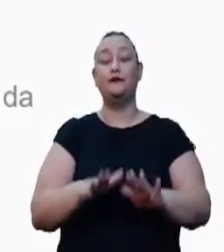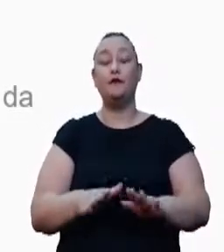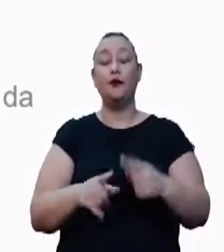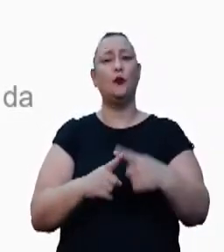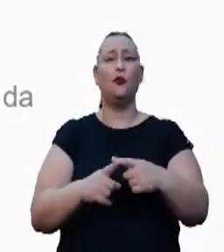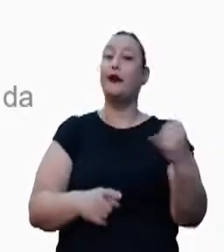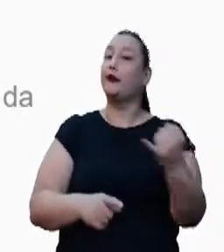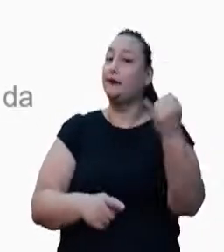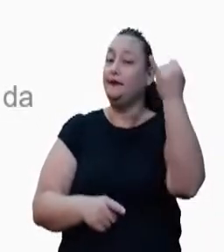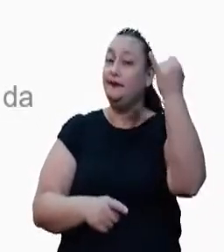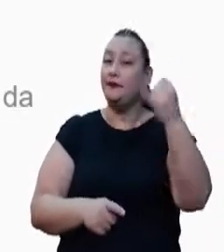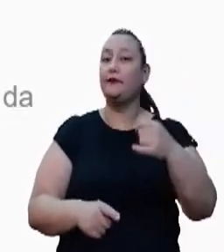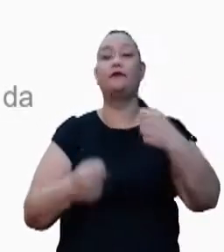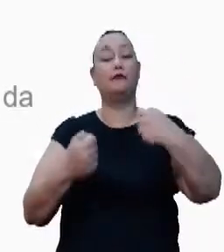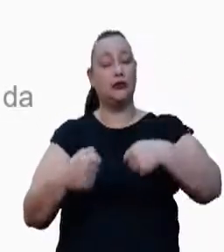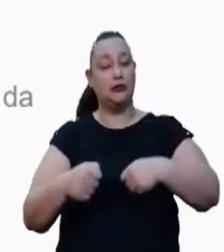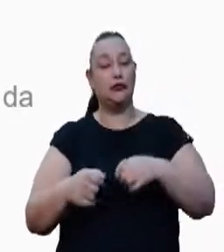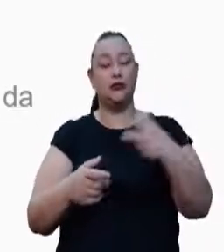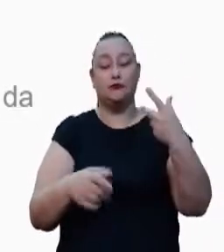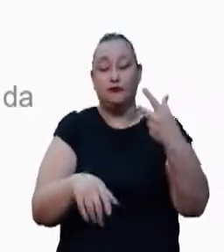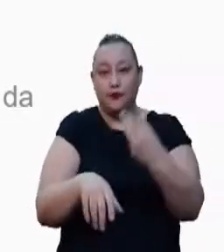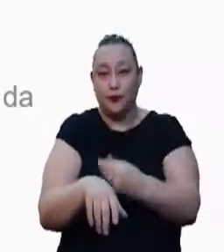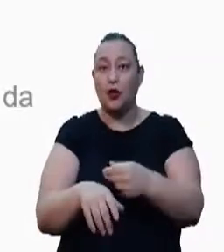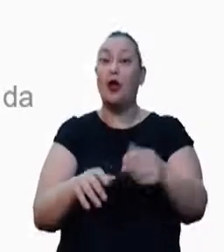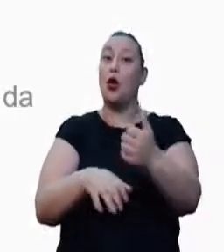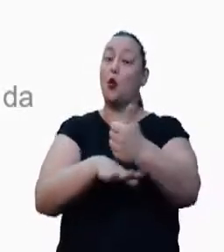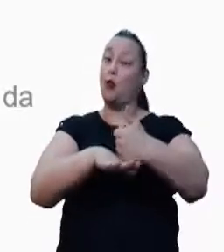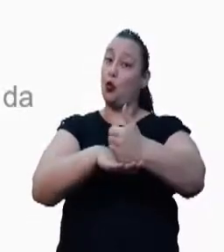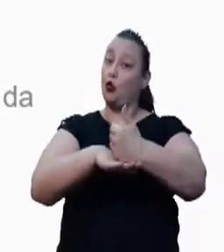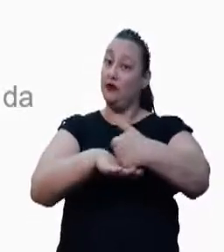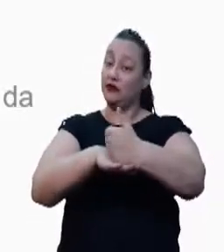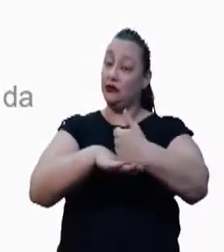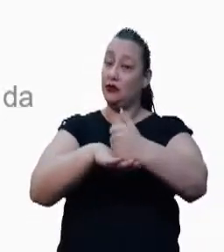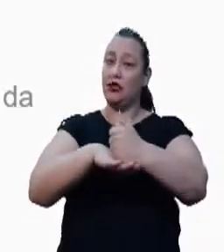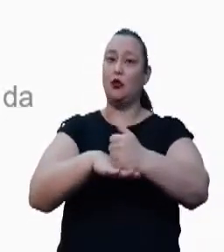importância tem que ser aplicada por um profissional